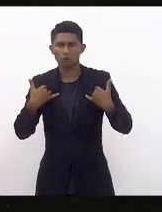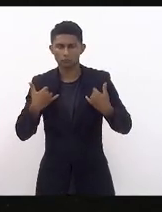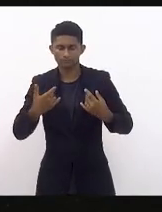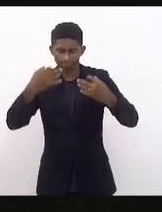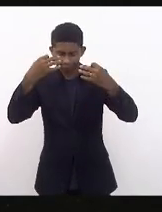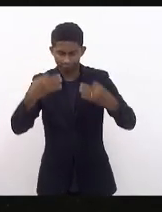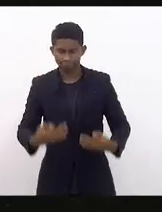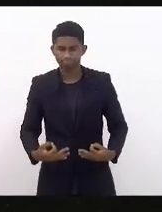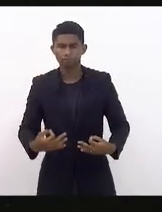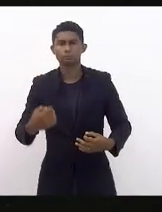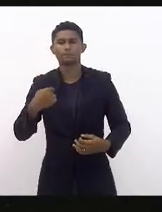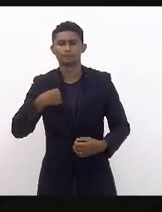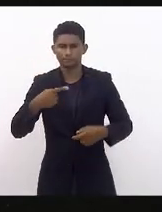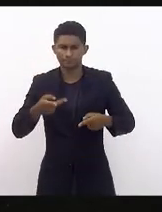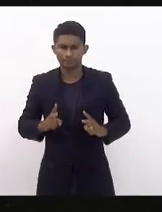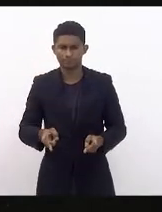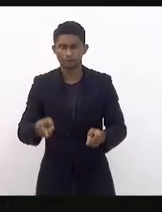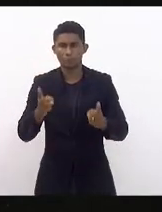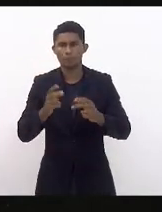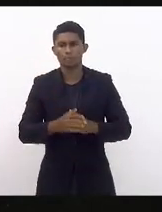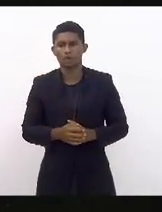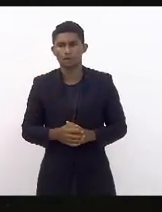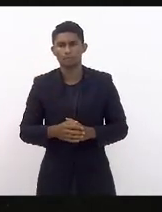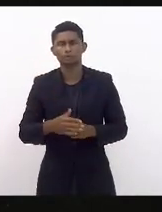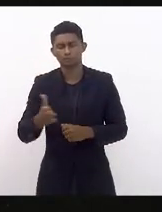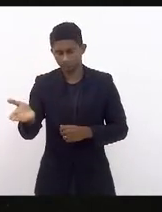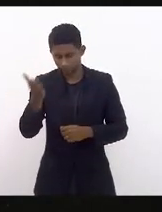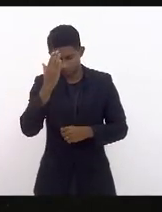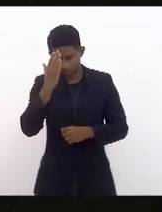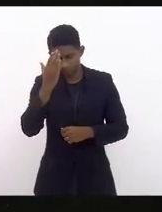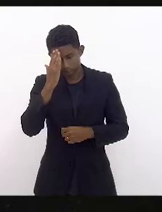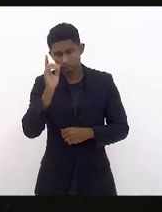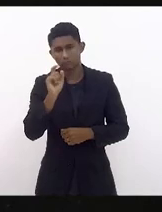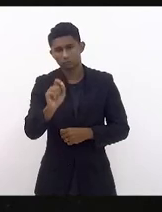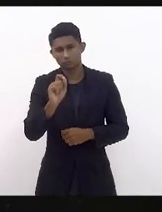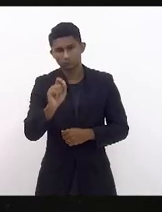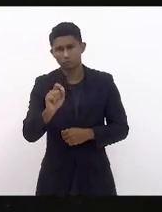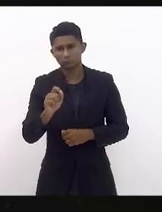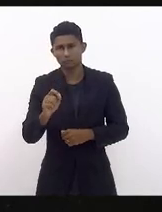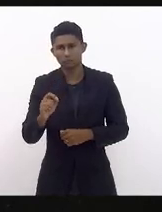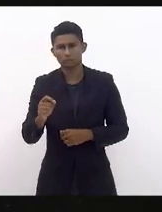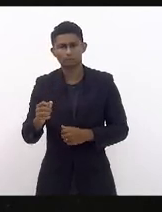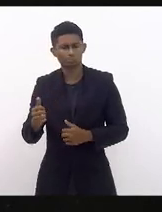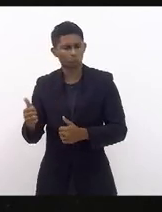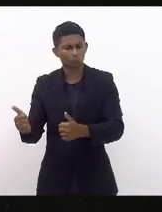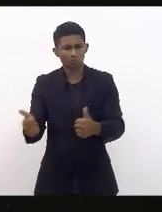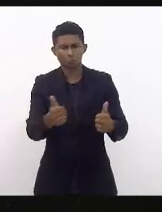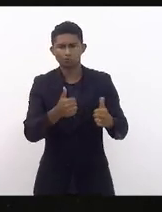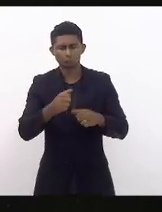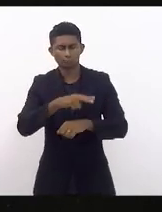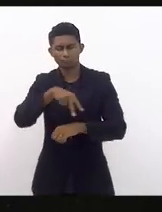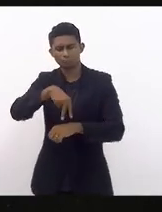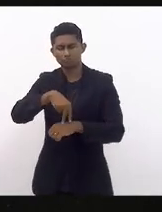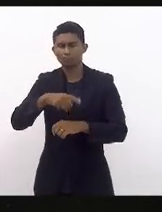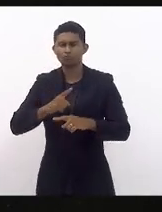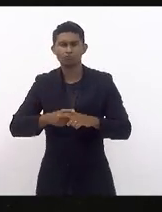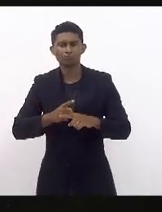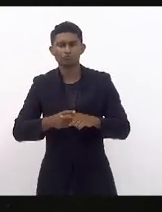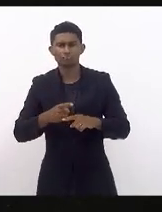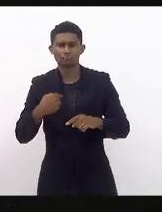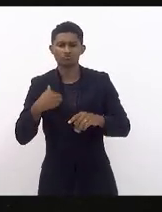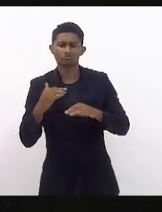cargos e funções que ocupei, sabendo que a verdadeira grandeza não é medida pelo cargo ou posição que